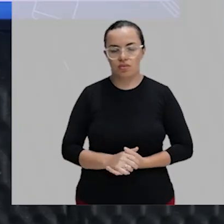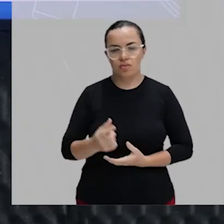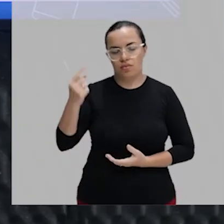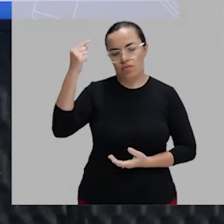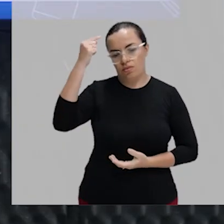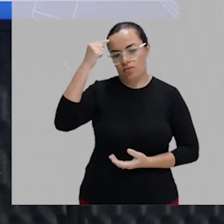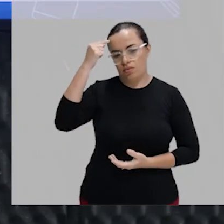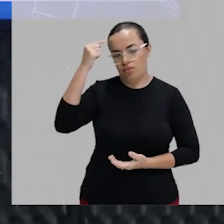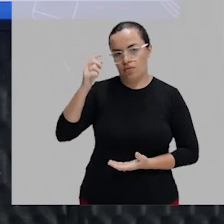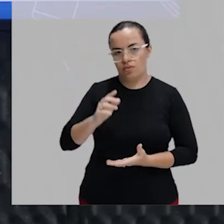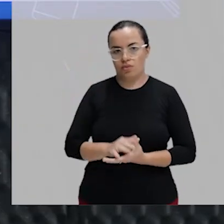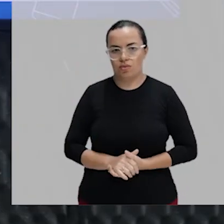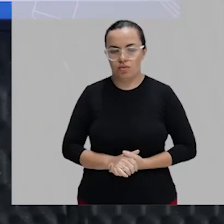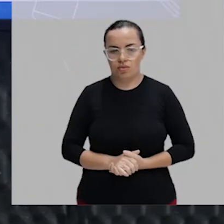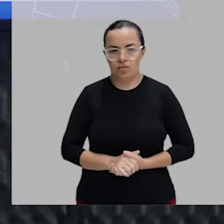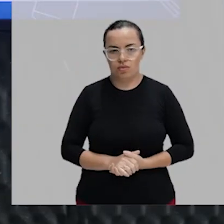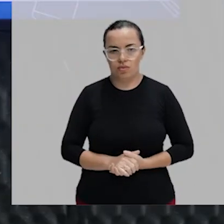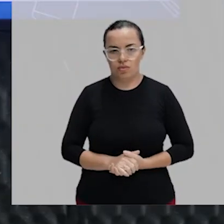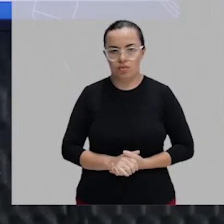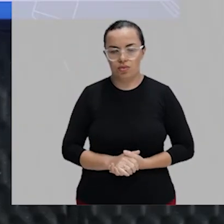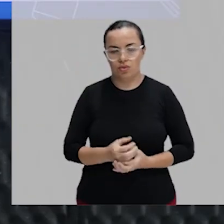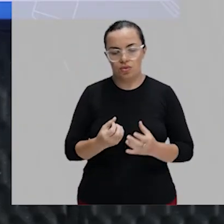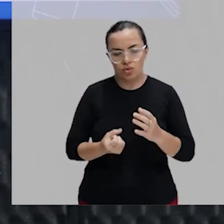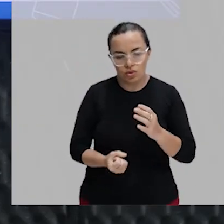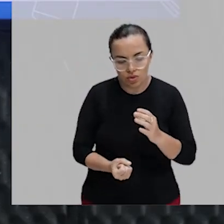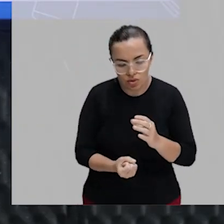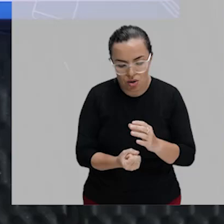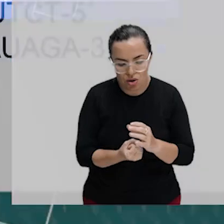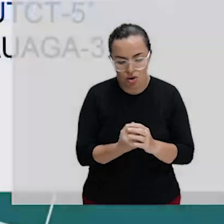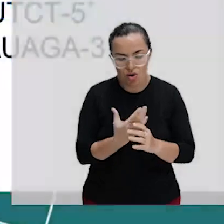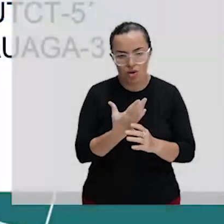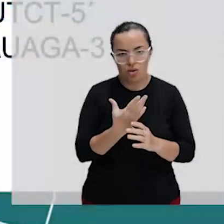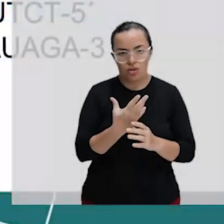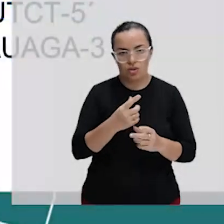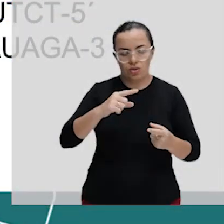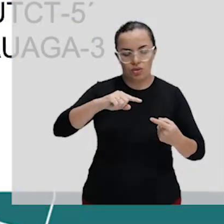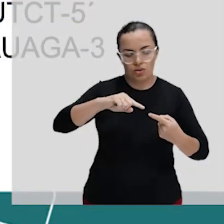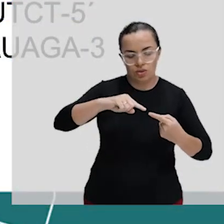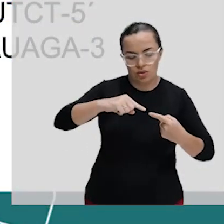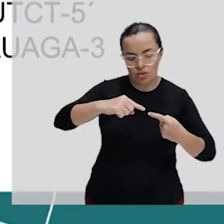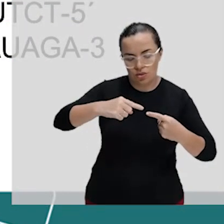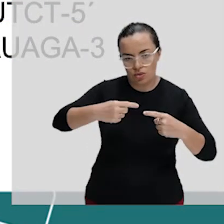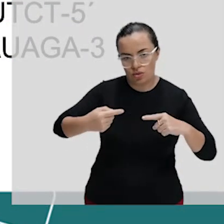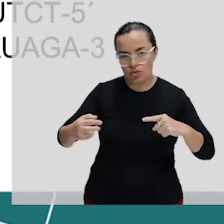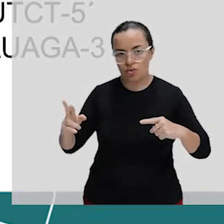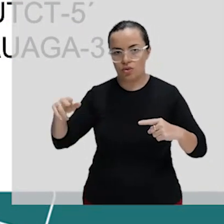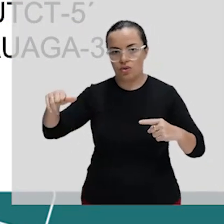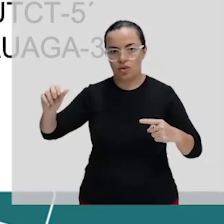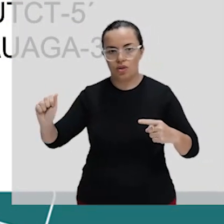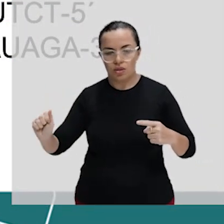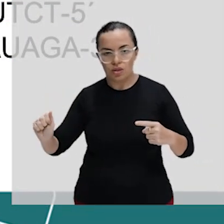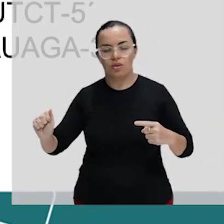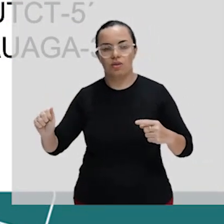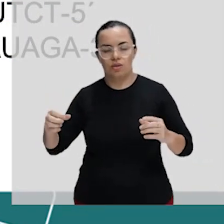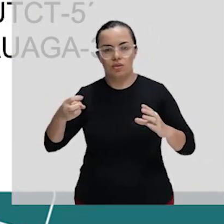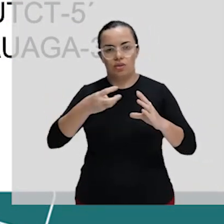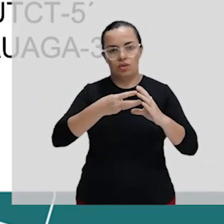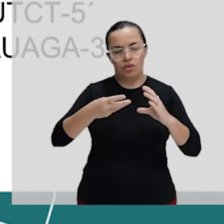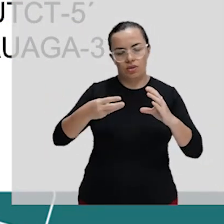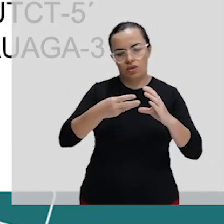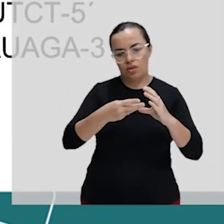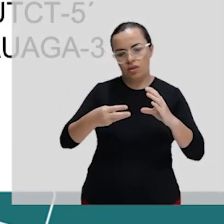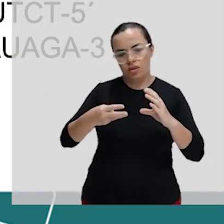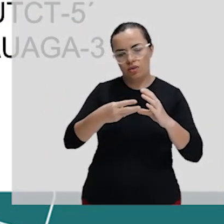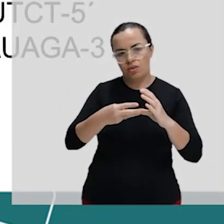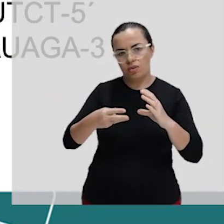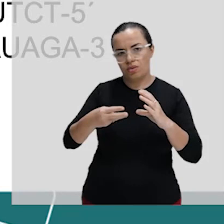Imagina que durante o processo de produção do RNA, a célula, pessoal, né, ela vai